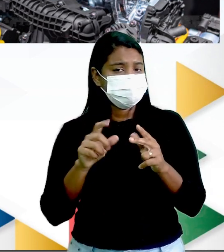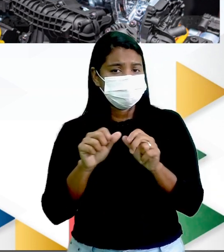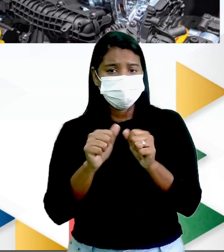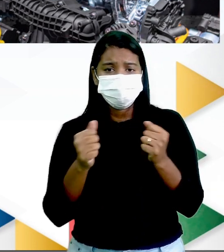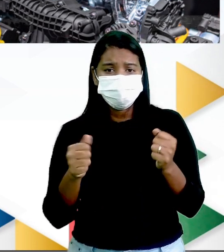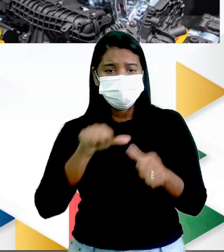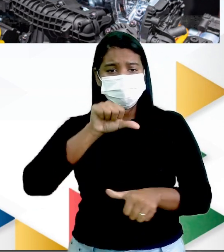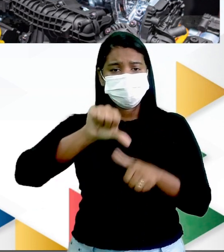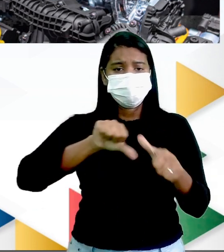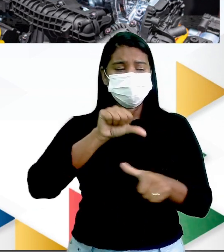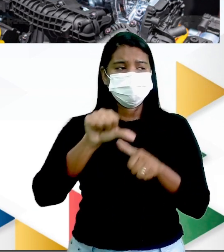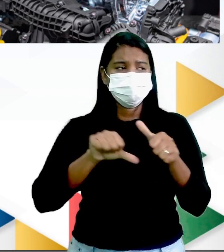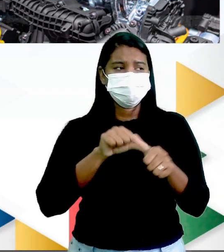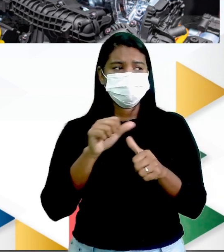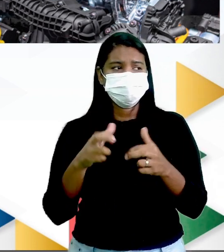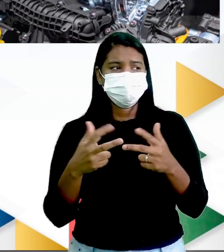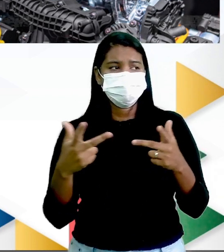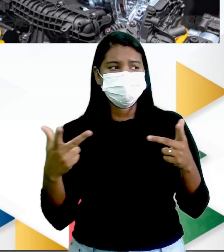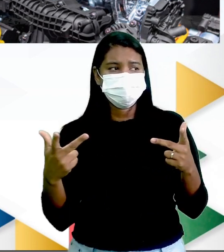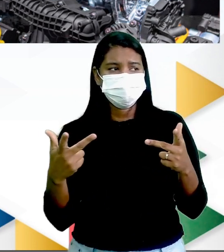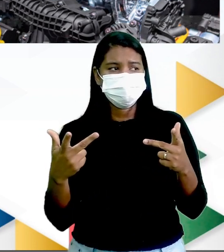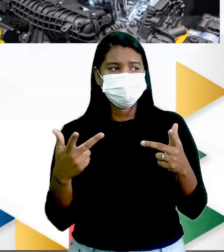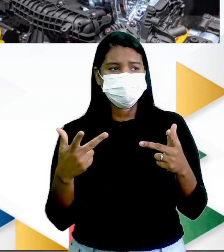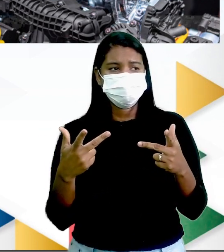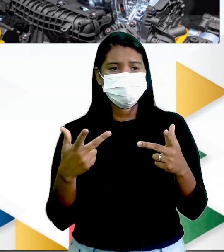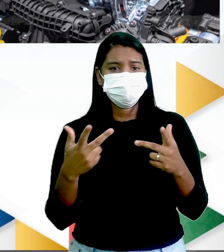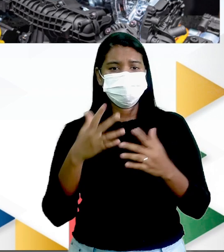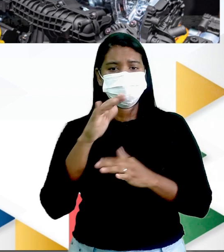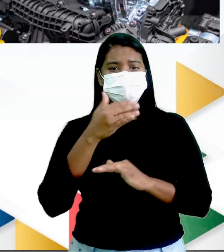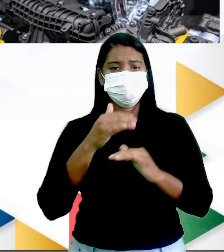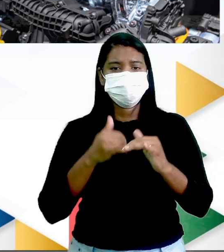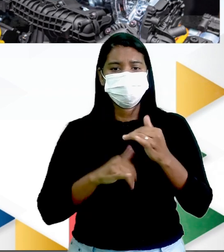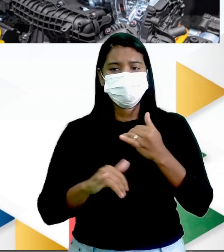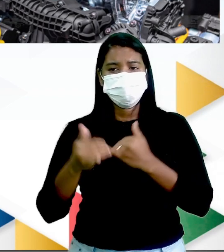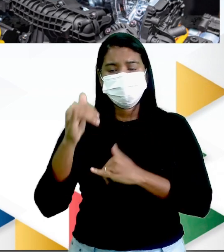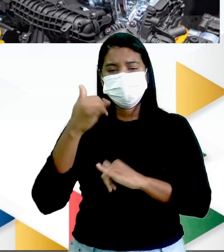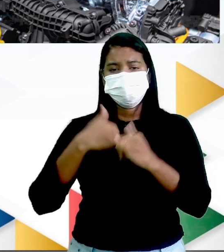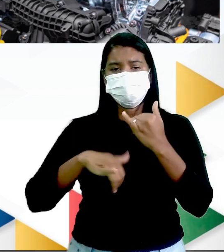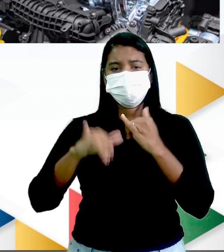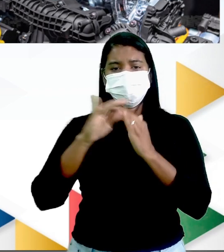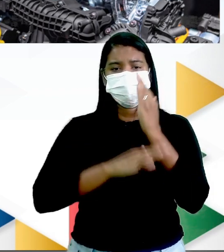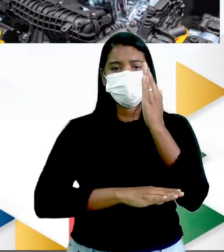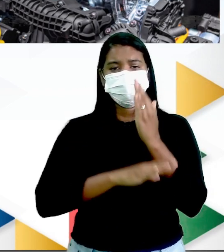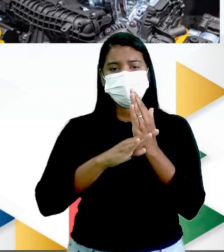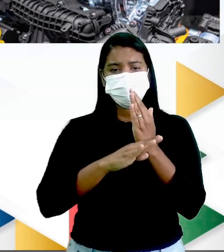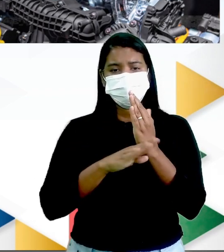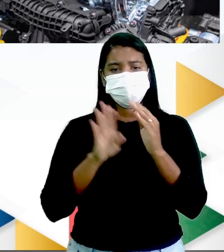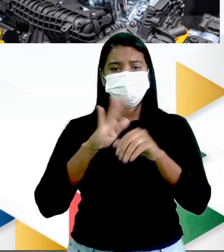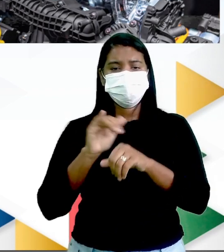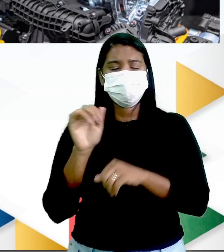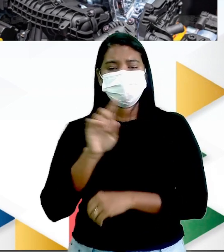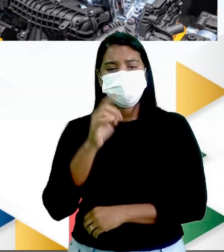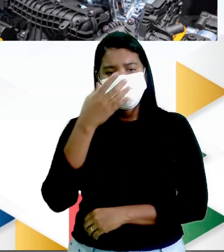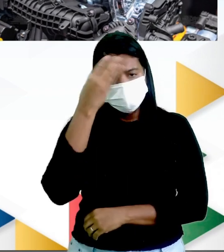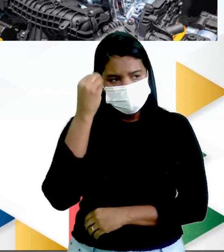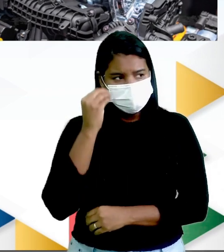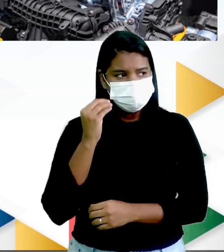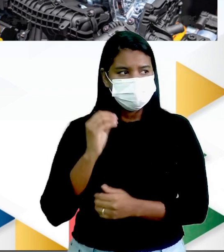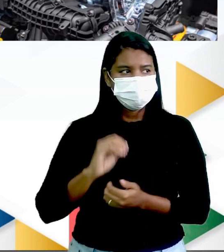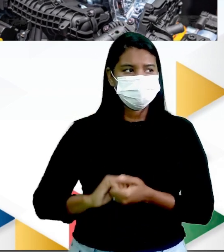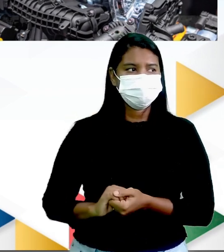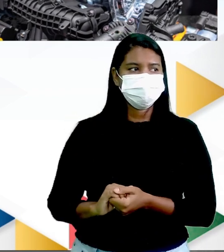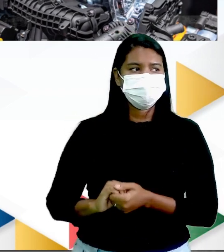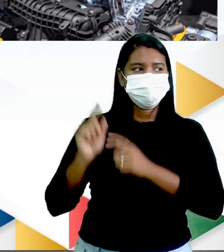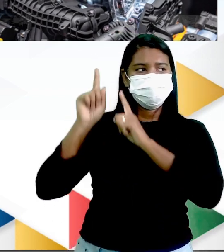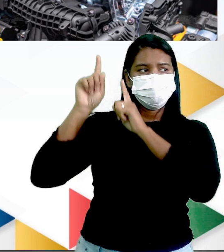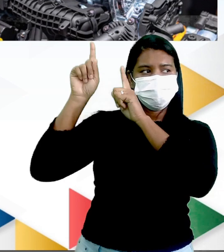é transformada em outras formas de energia, como a chamada energia térmica. É bom que a gente não esqueça. E outra